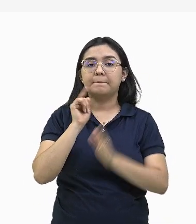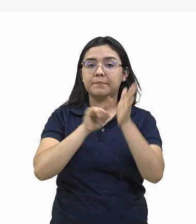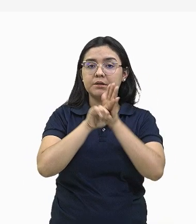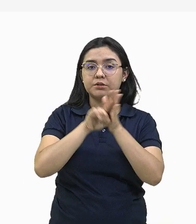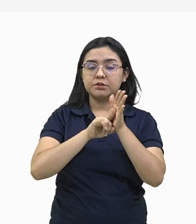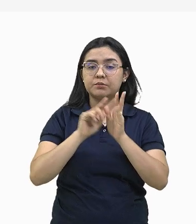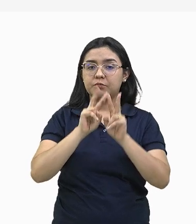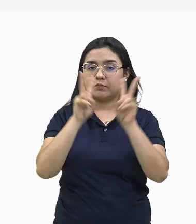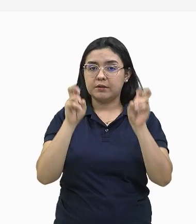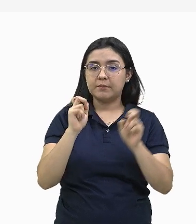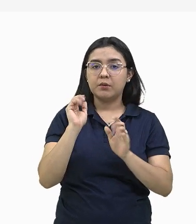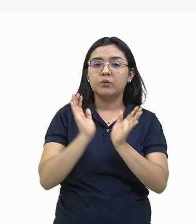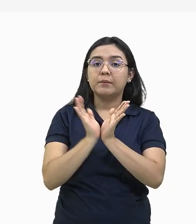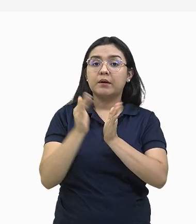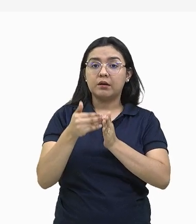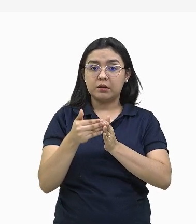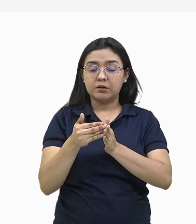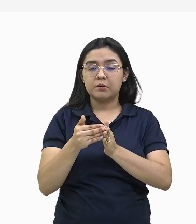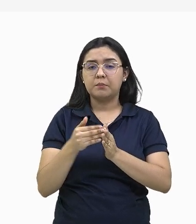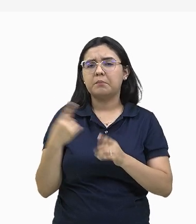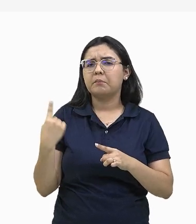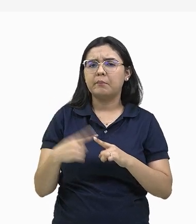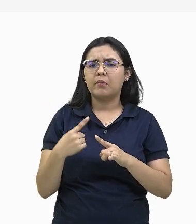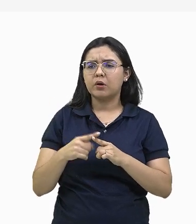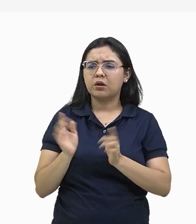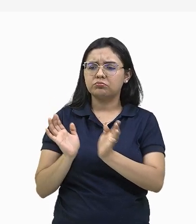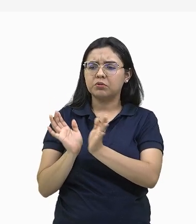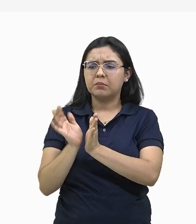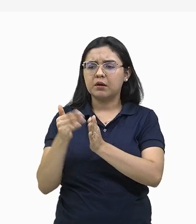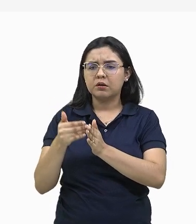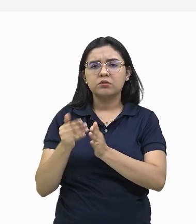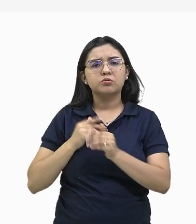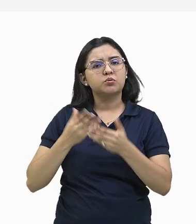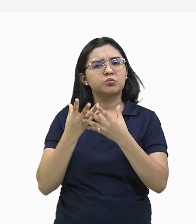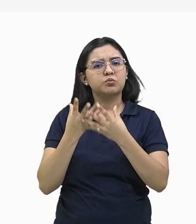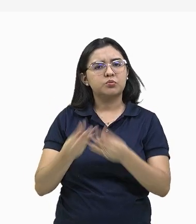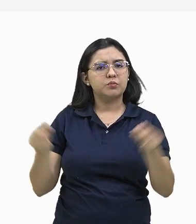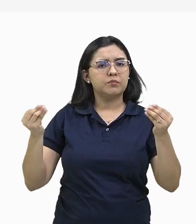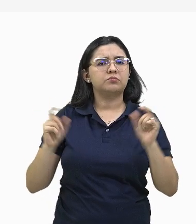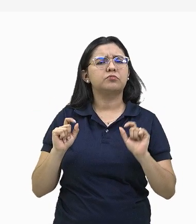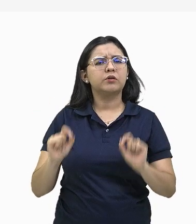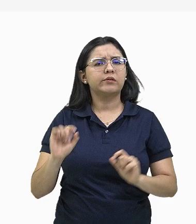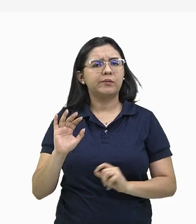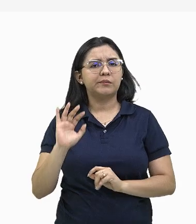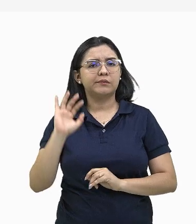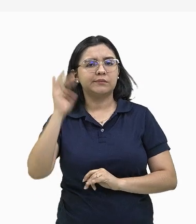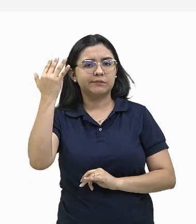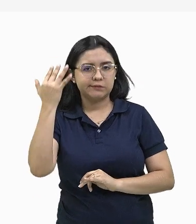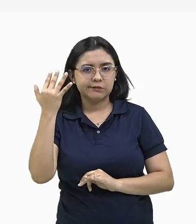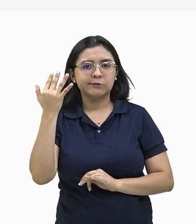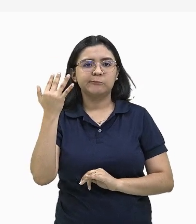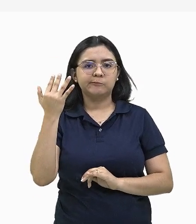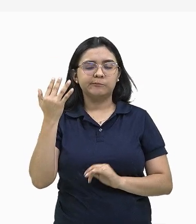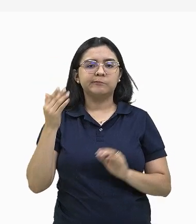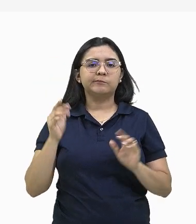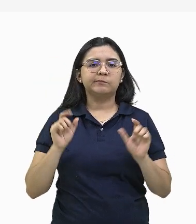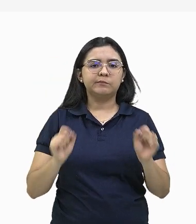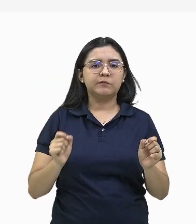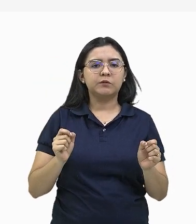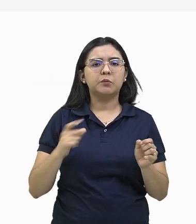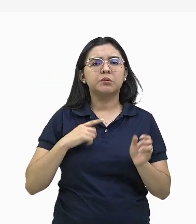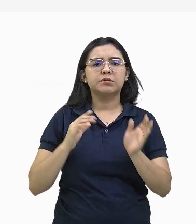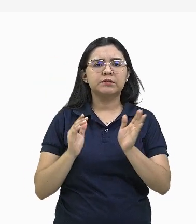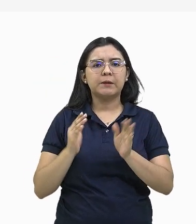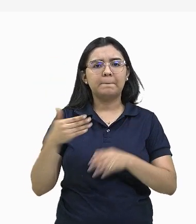sobre o tambaqui, por que eles estão sumindo, né, o que está acontecendo com esse